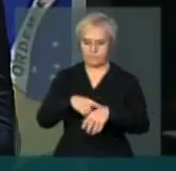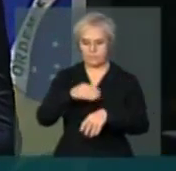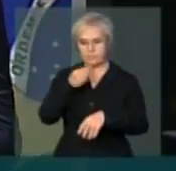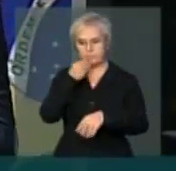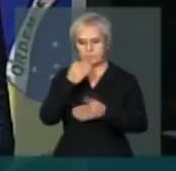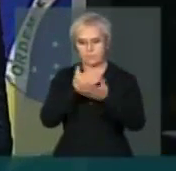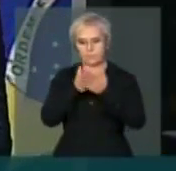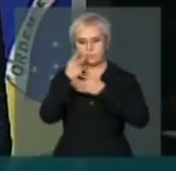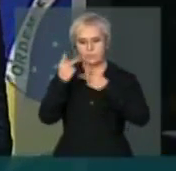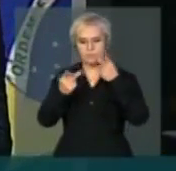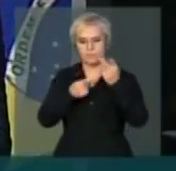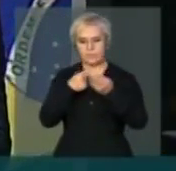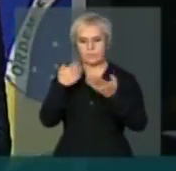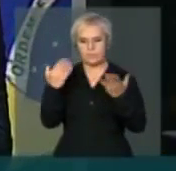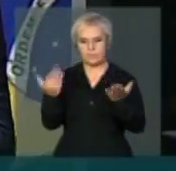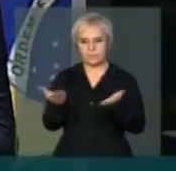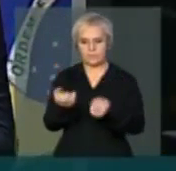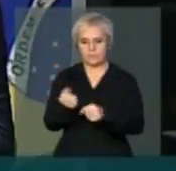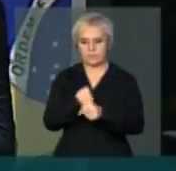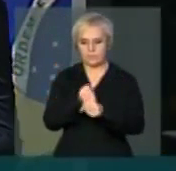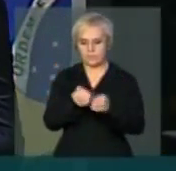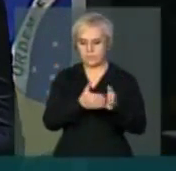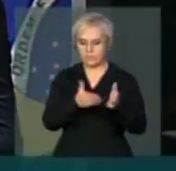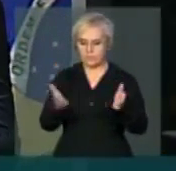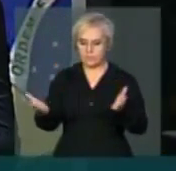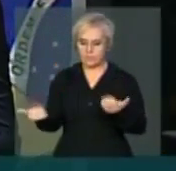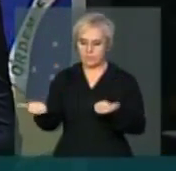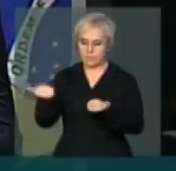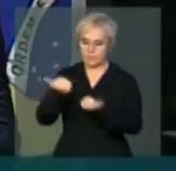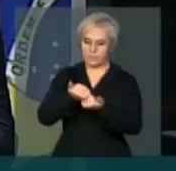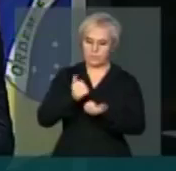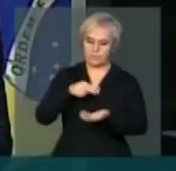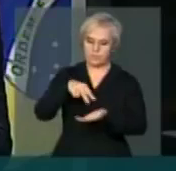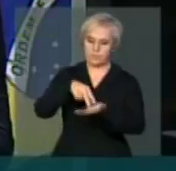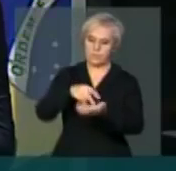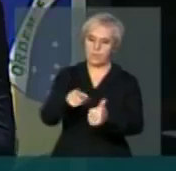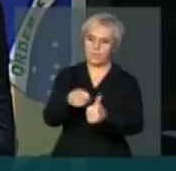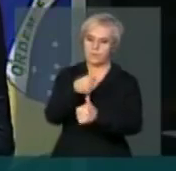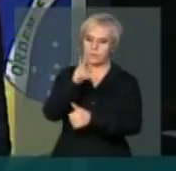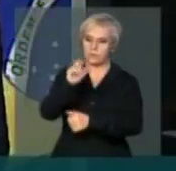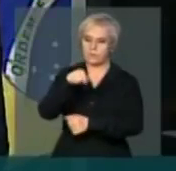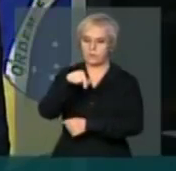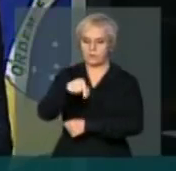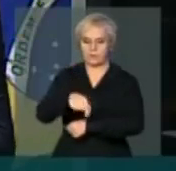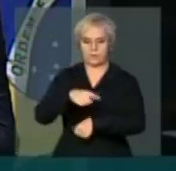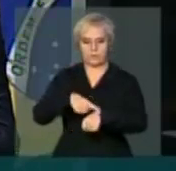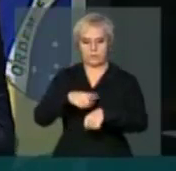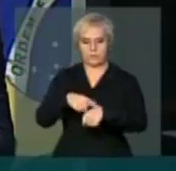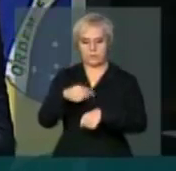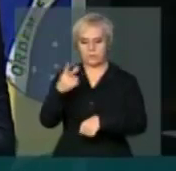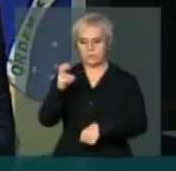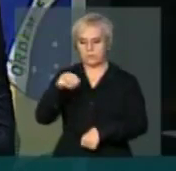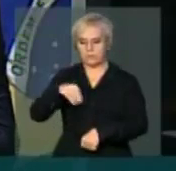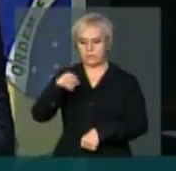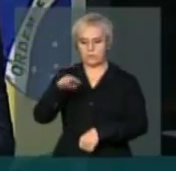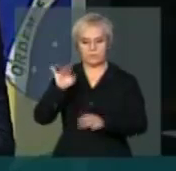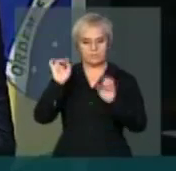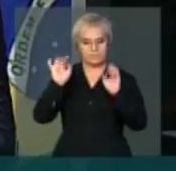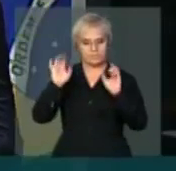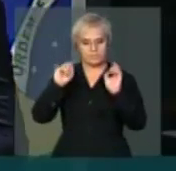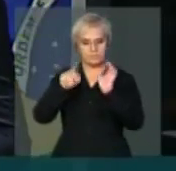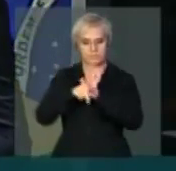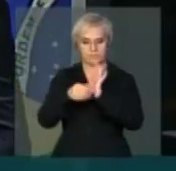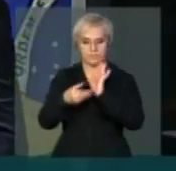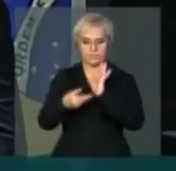passos nos meses iniciais desta legislatura, ocupando, pela primeira vez, a tribuna do grande expediente, espaço nobre do